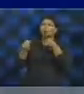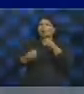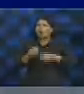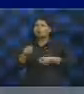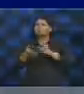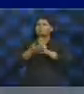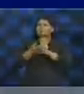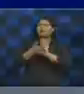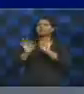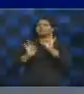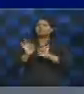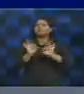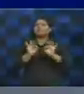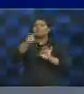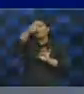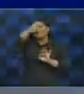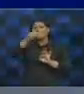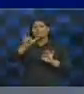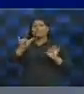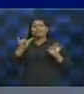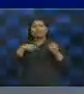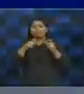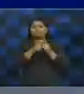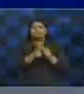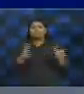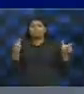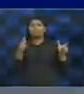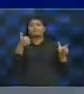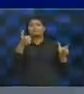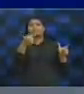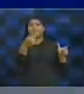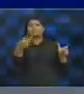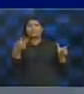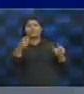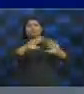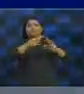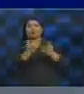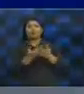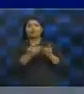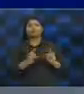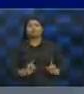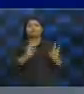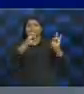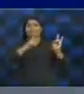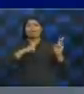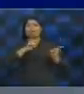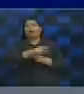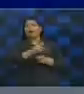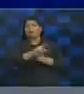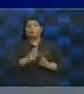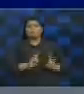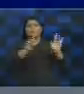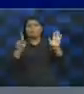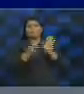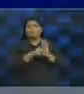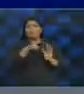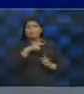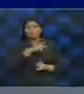para diminuir o déficit de 173 escolas alugadas, que, segundo um subsecretário